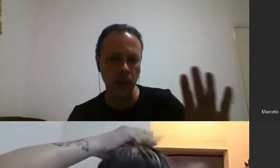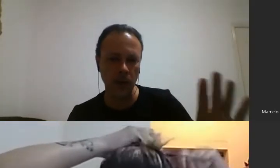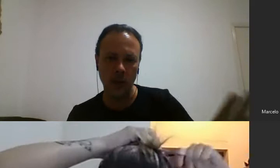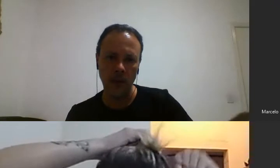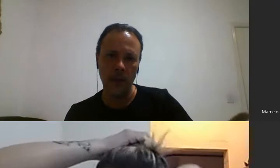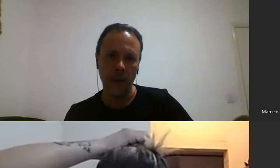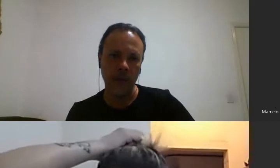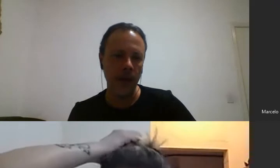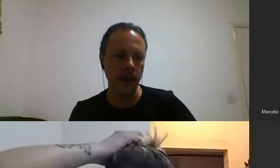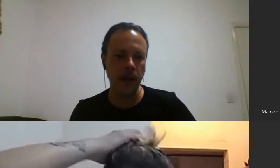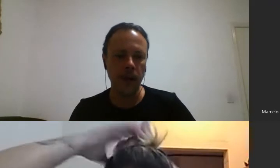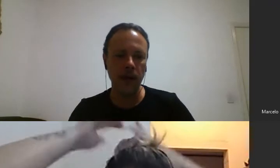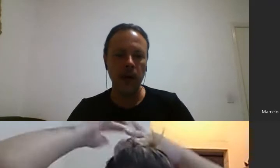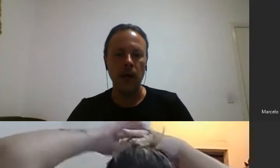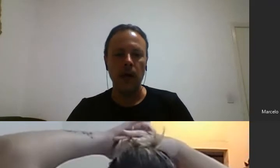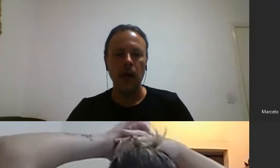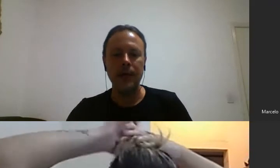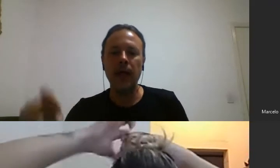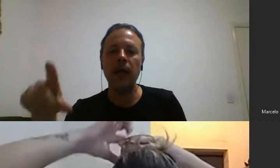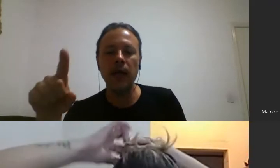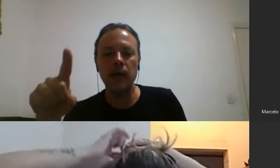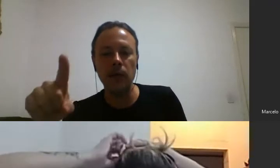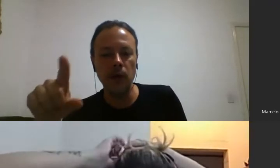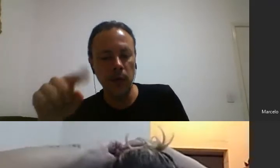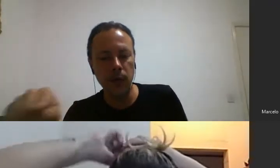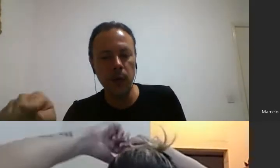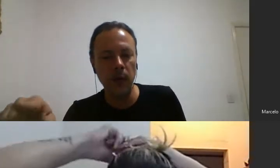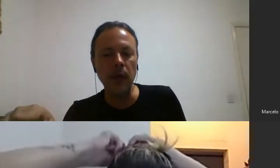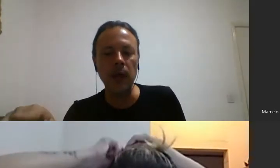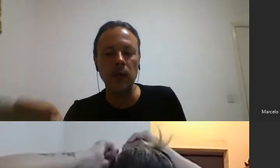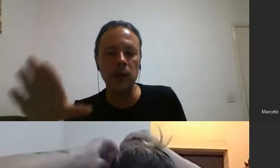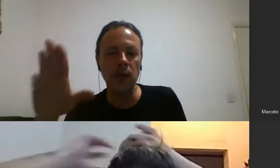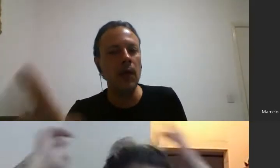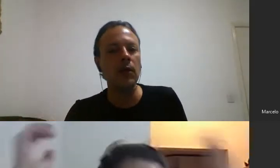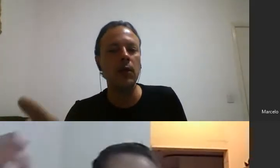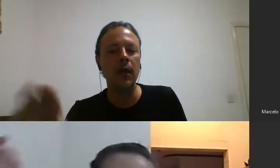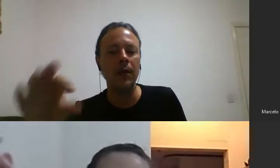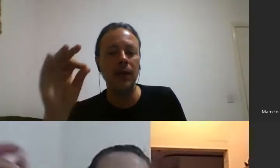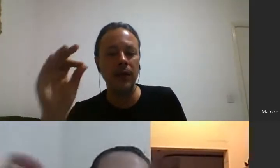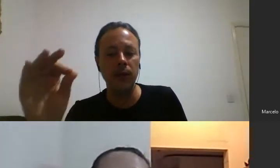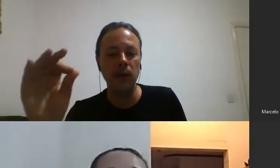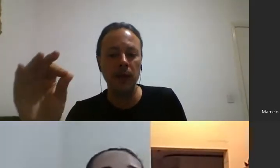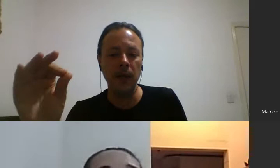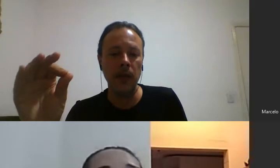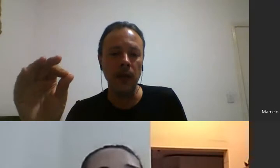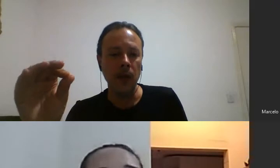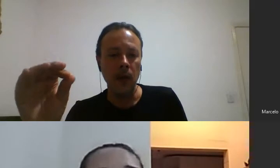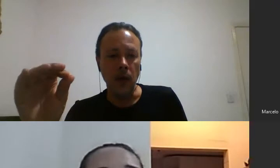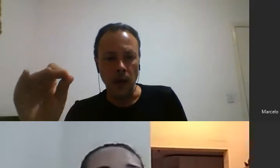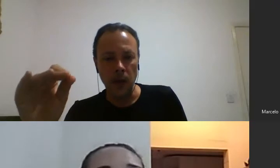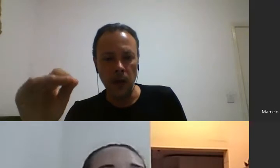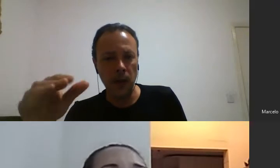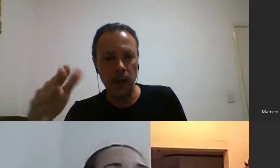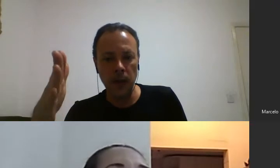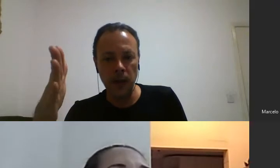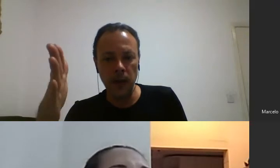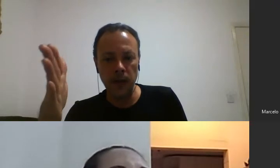fica tranquilo. Tá? Esse acréscimo de hoje ele foi importante. O dicionário de dados ele é fundamental.